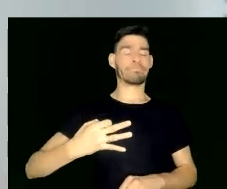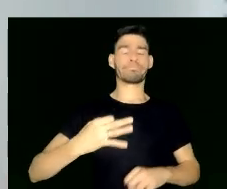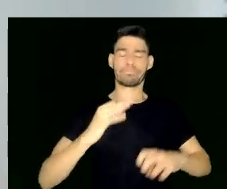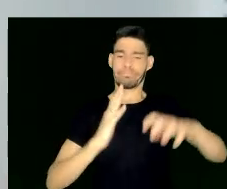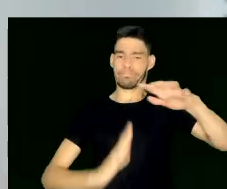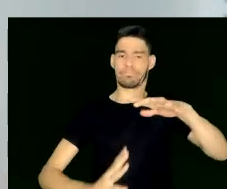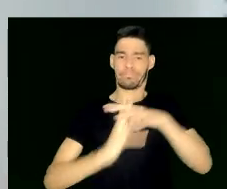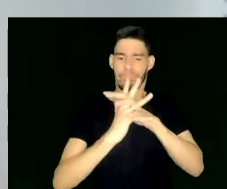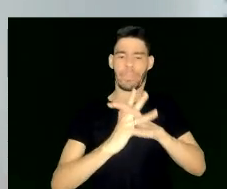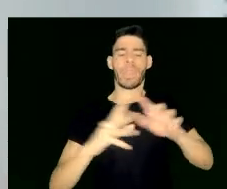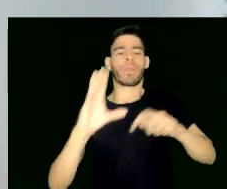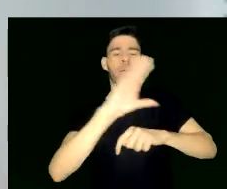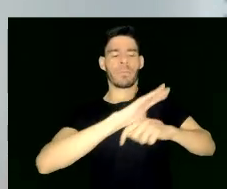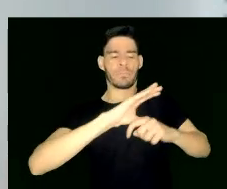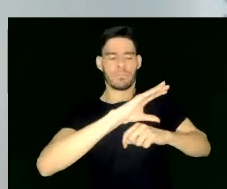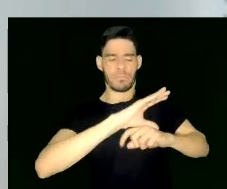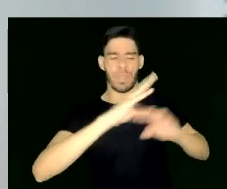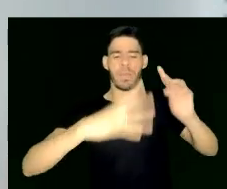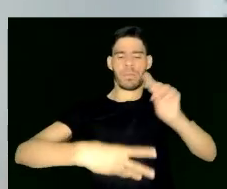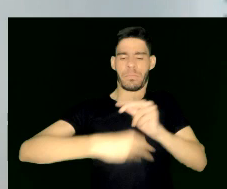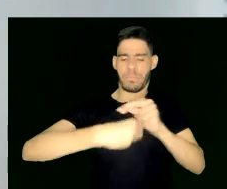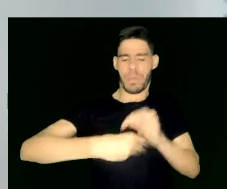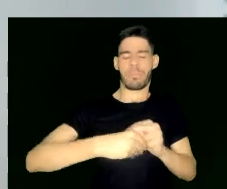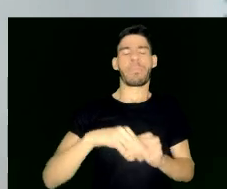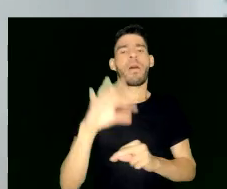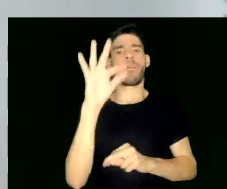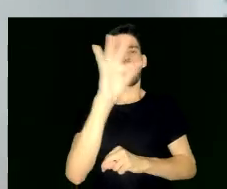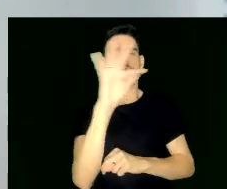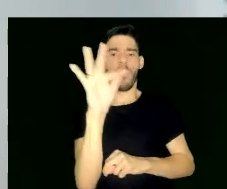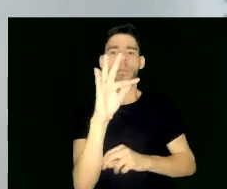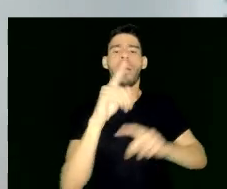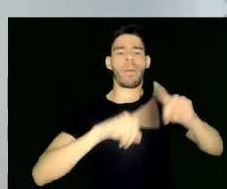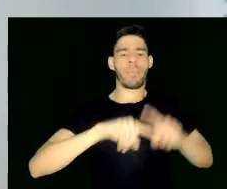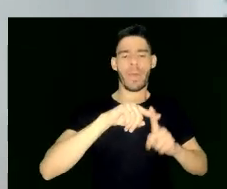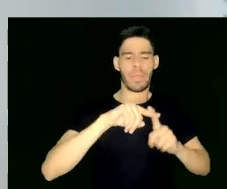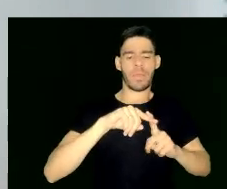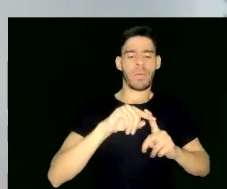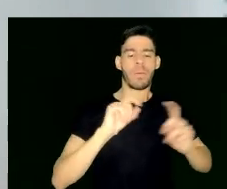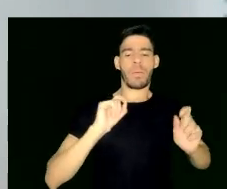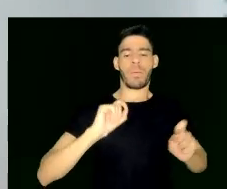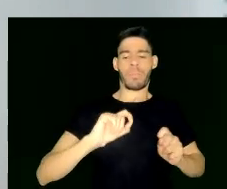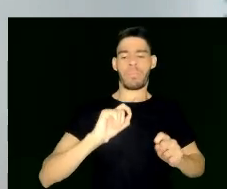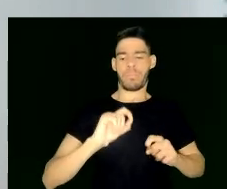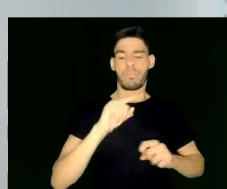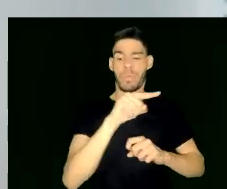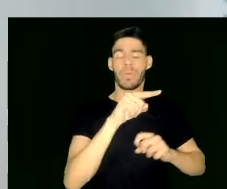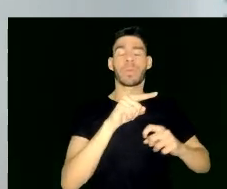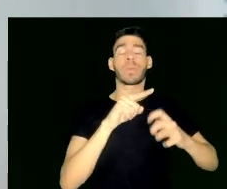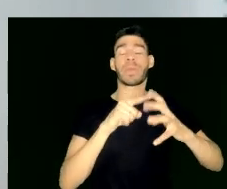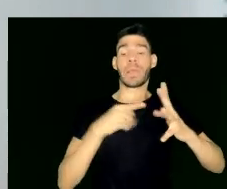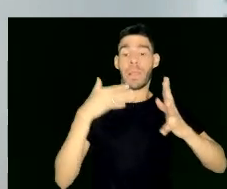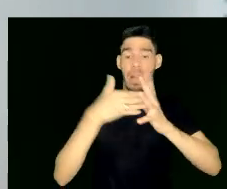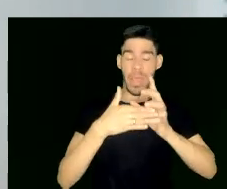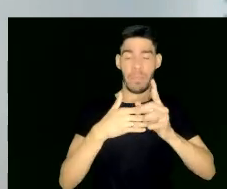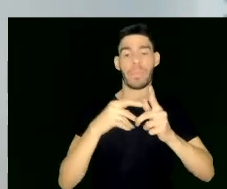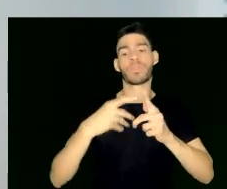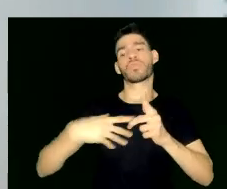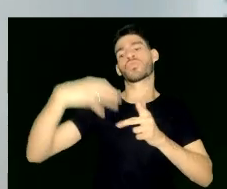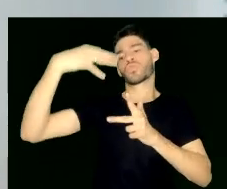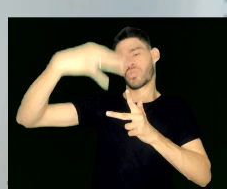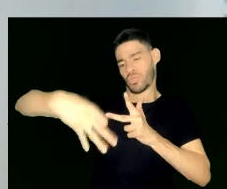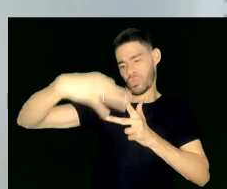aplicação dos limites às emendas constitucionais, limites formais, limites materiais, né, para que esses